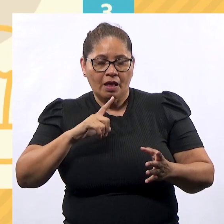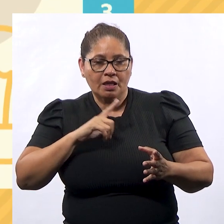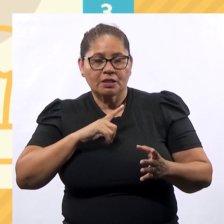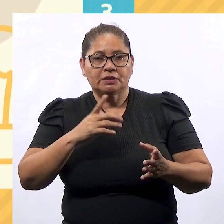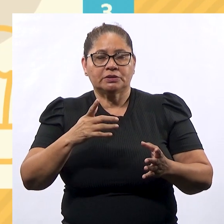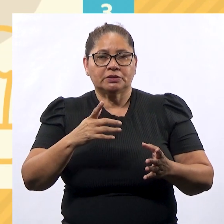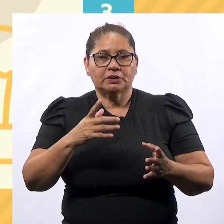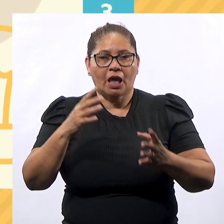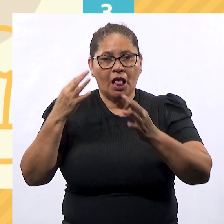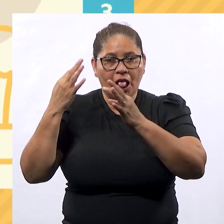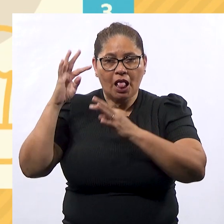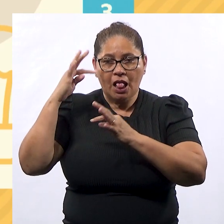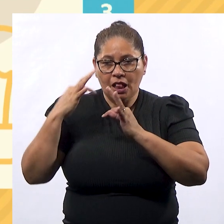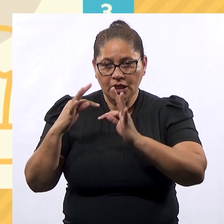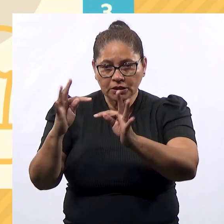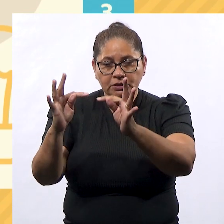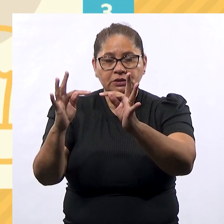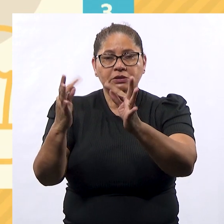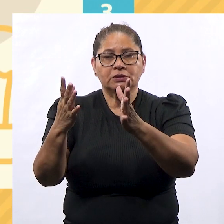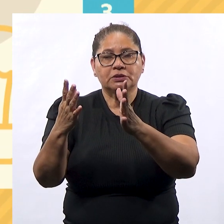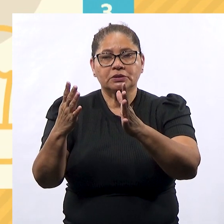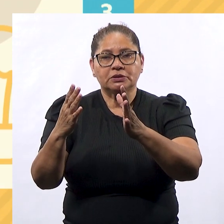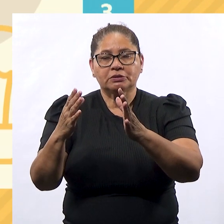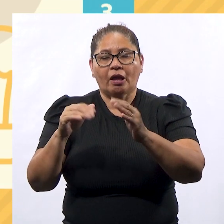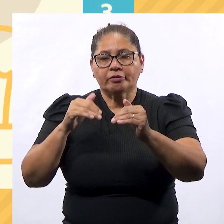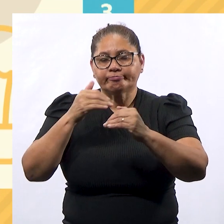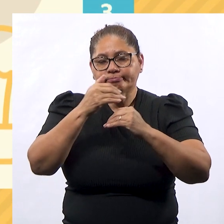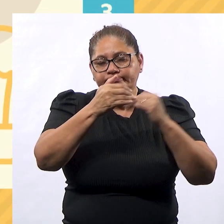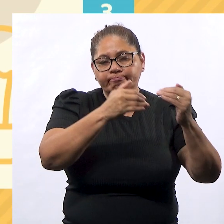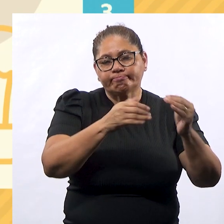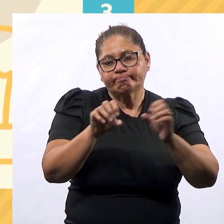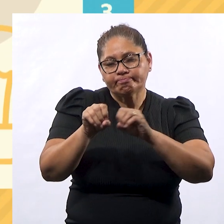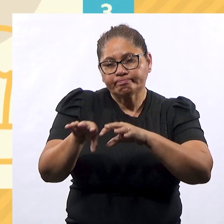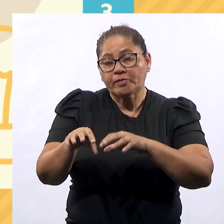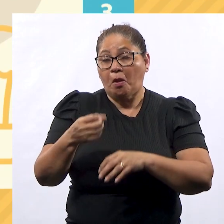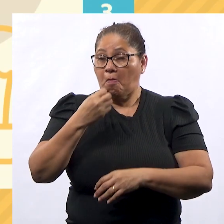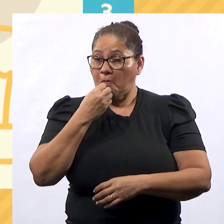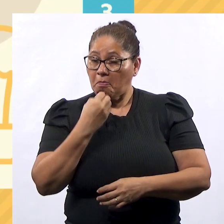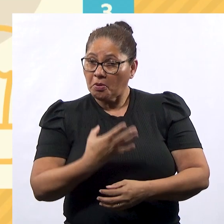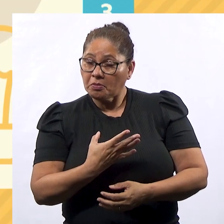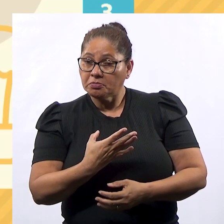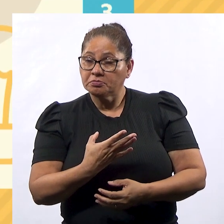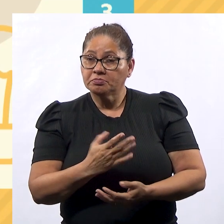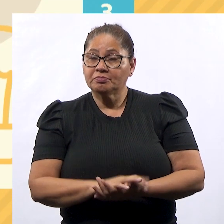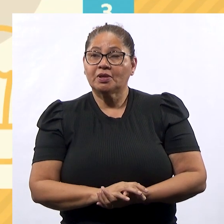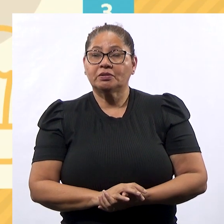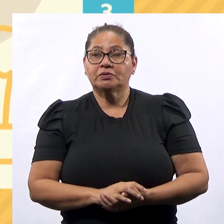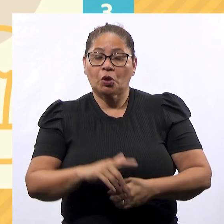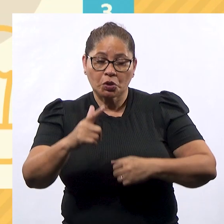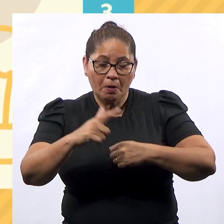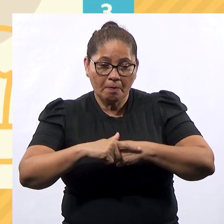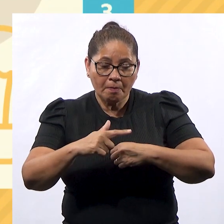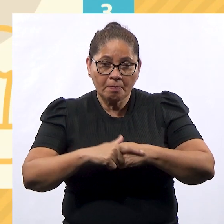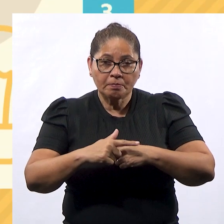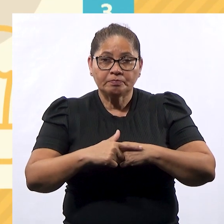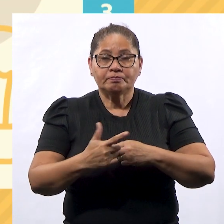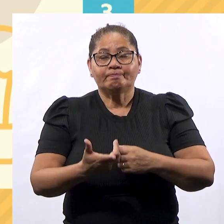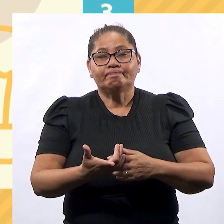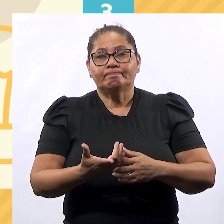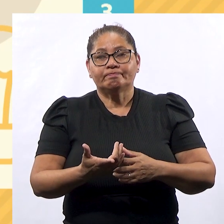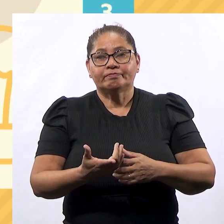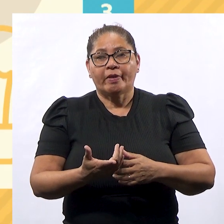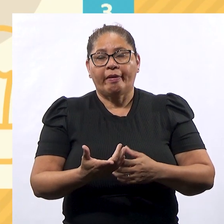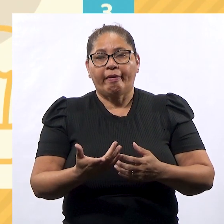envolvidas nas teorias e processos educacionais. Bom, esse é um dos nossos elementos, é uma das